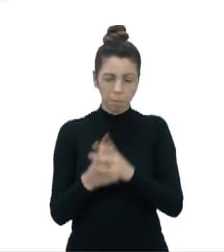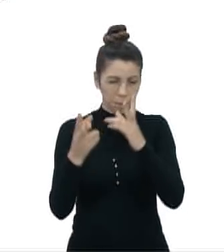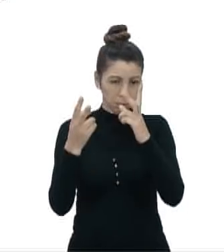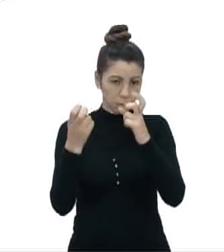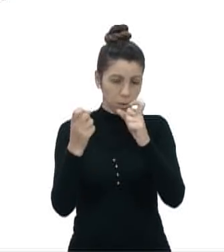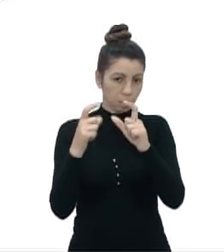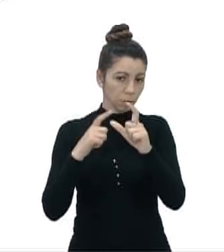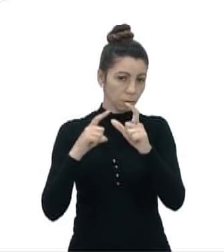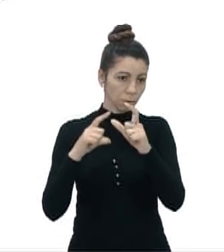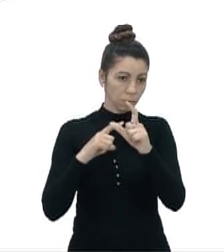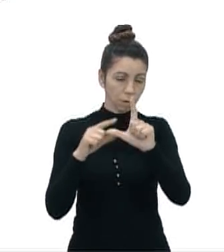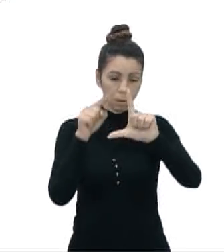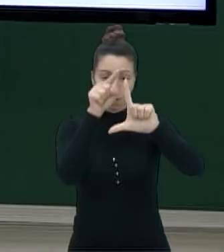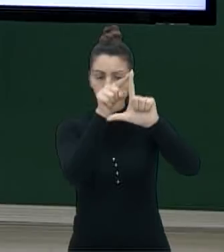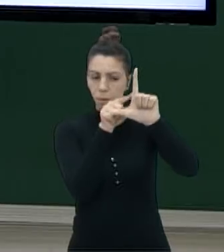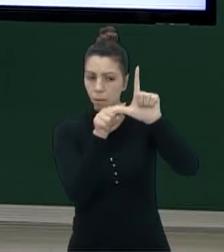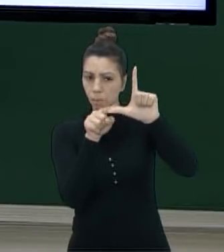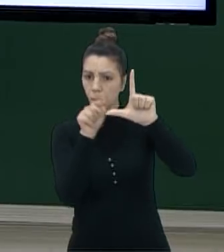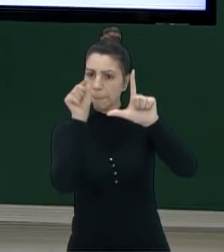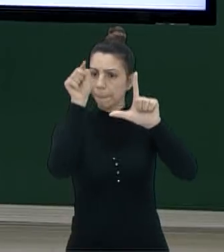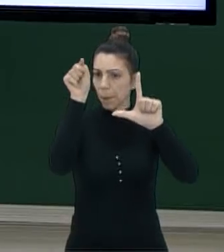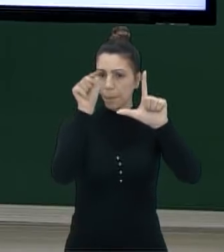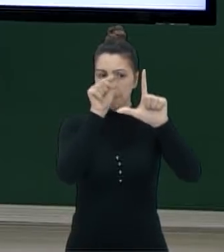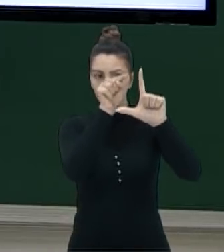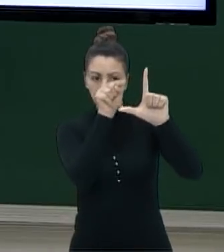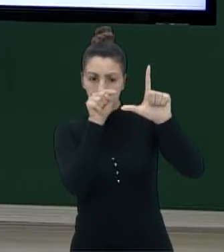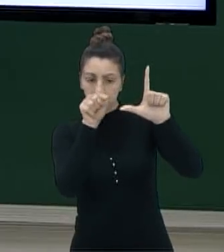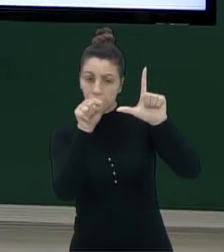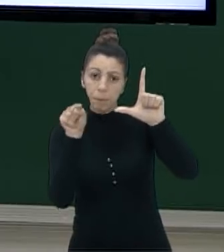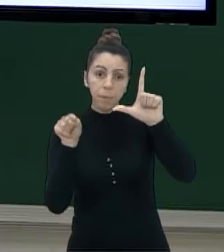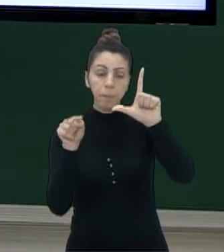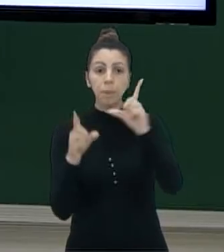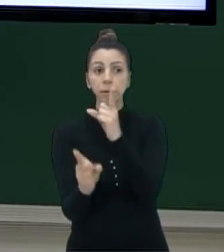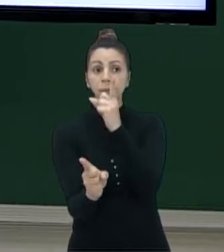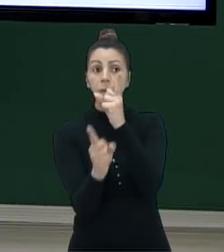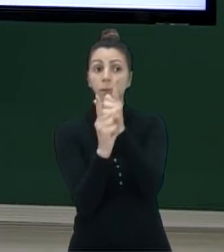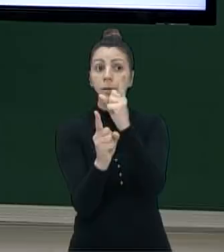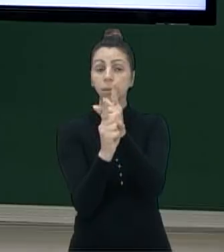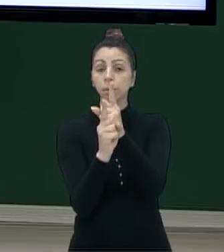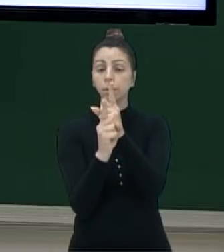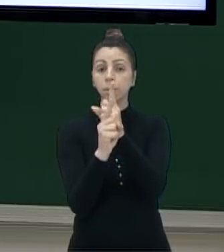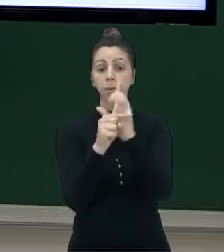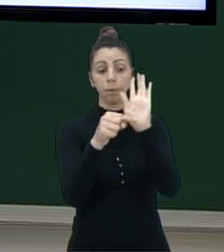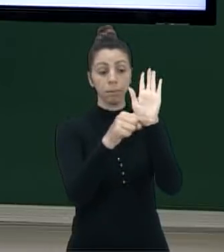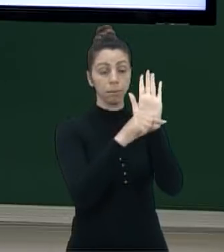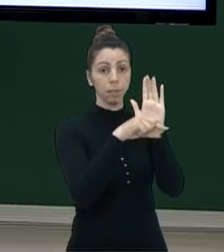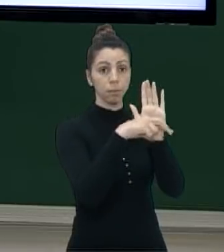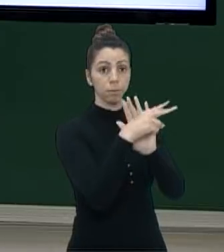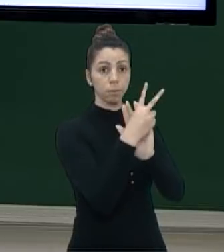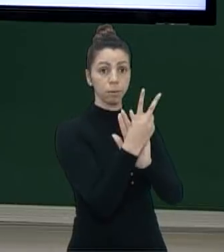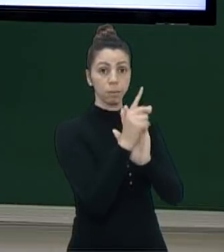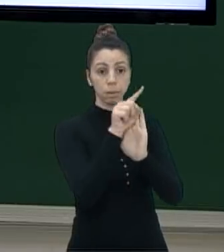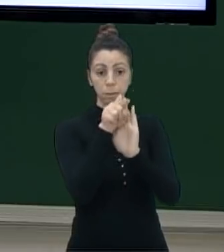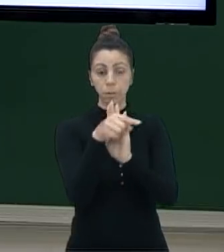pontos e ele quer que você localize na forma numérica qual